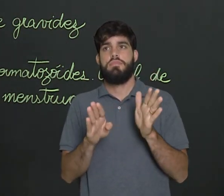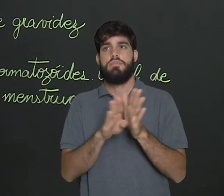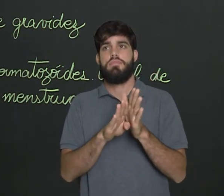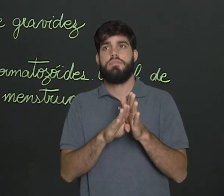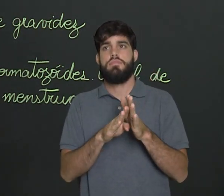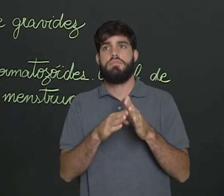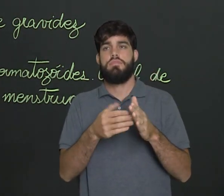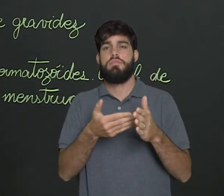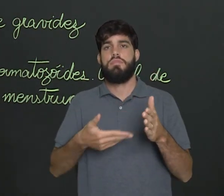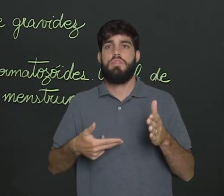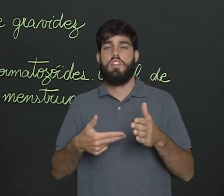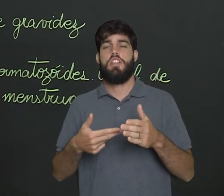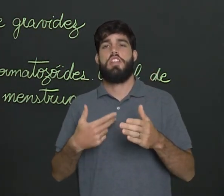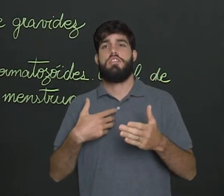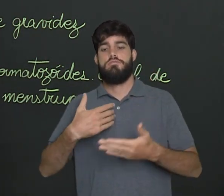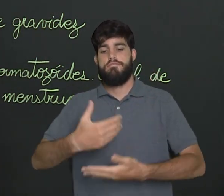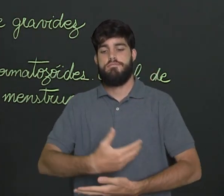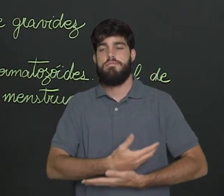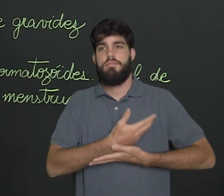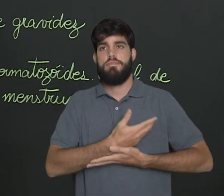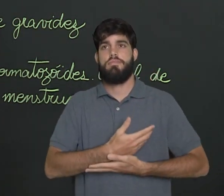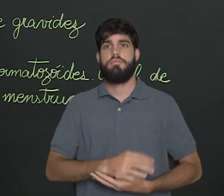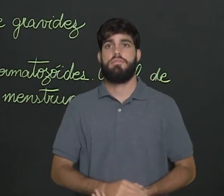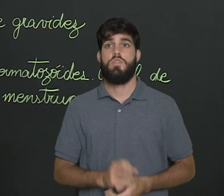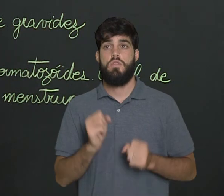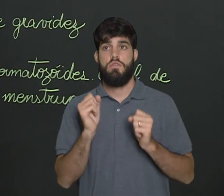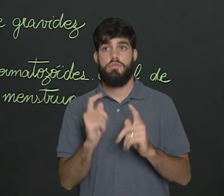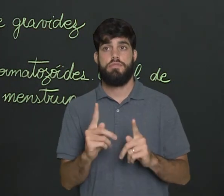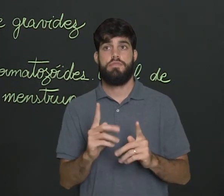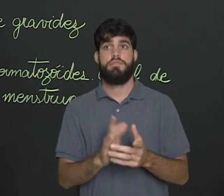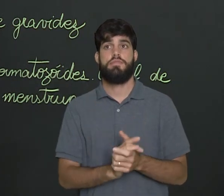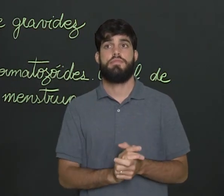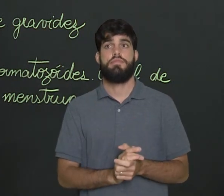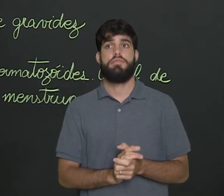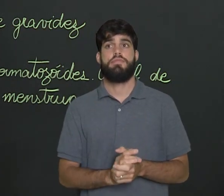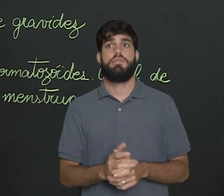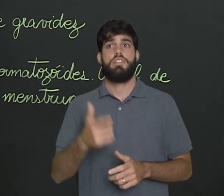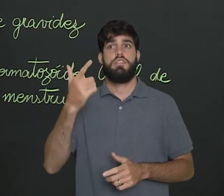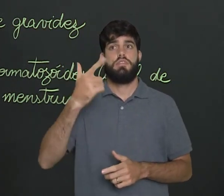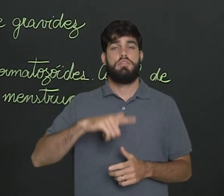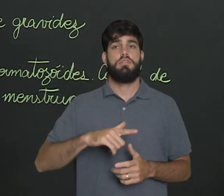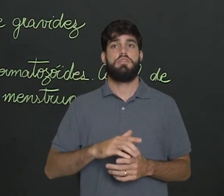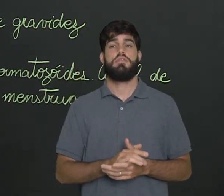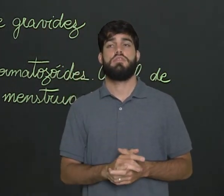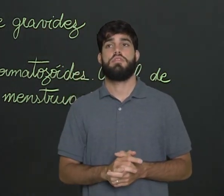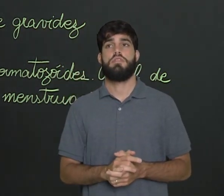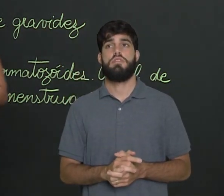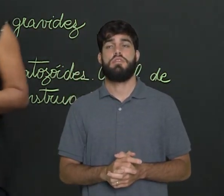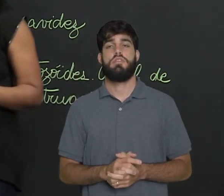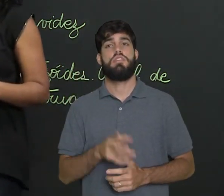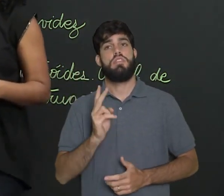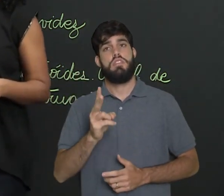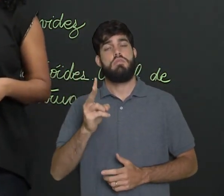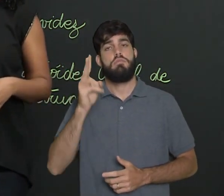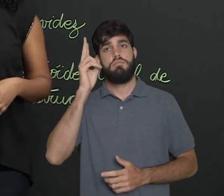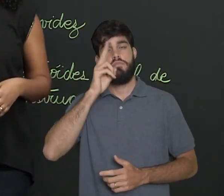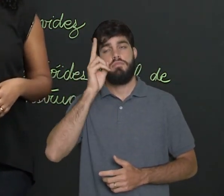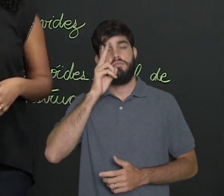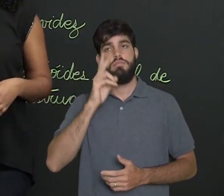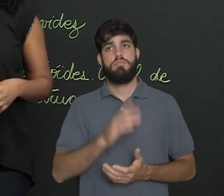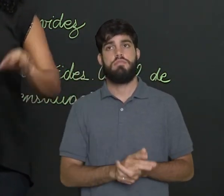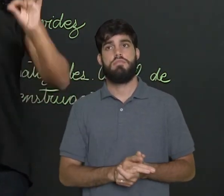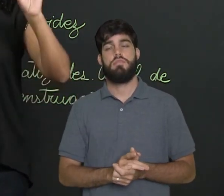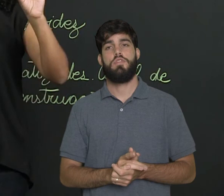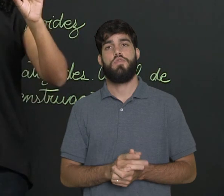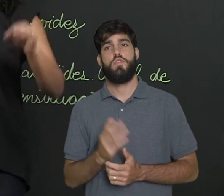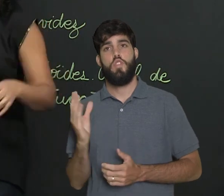tecidos internos, chegou ali então num corte no útero para a retirada desse bebê. Tranquilo? Repassamos então, falou de